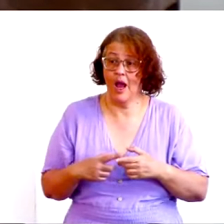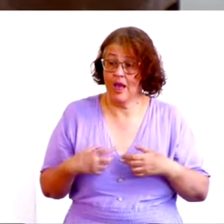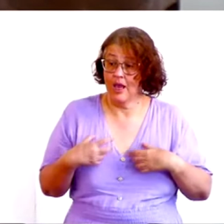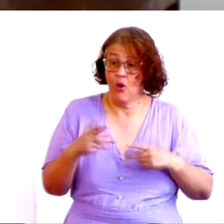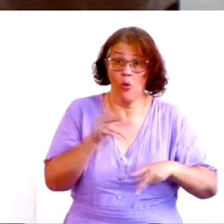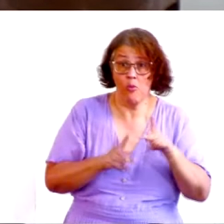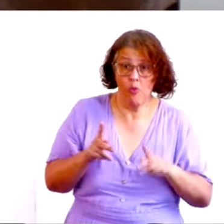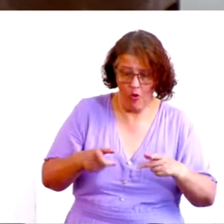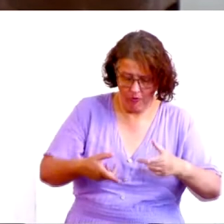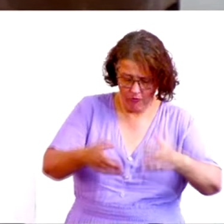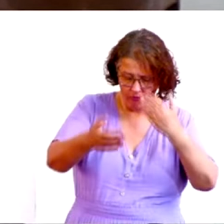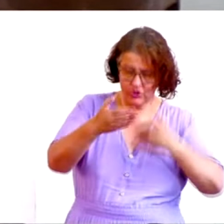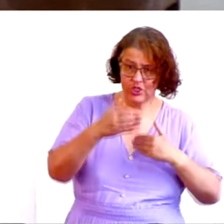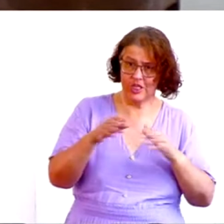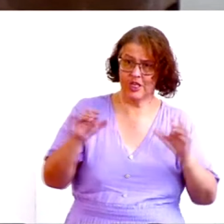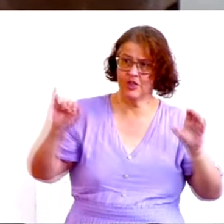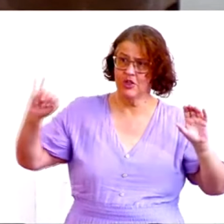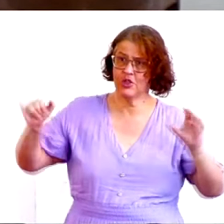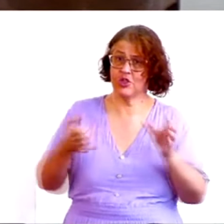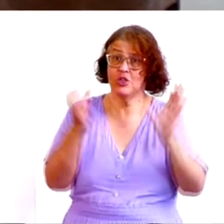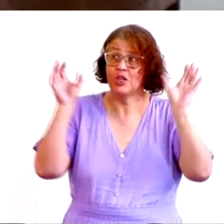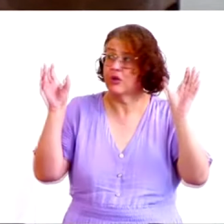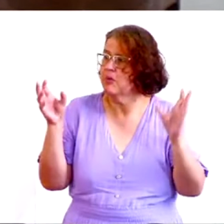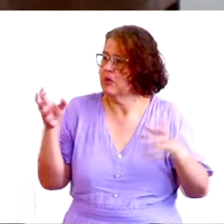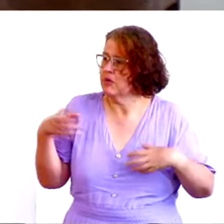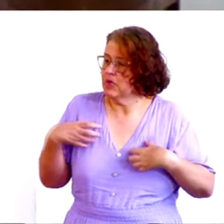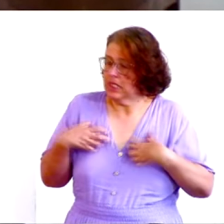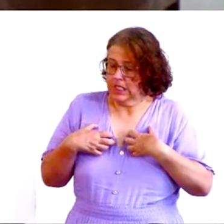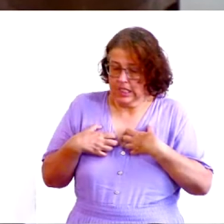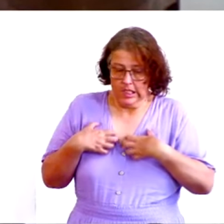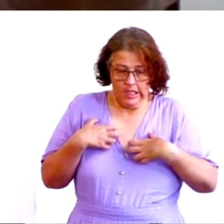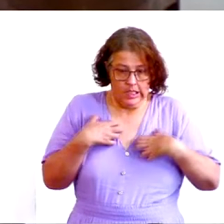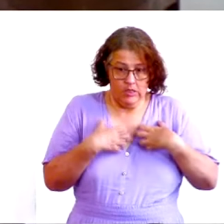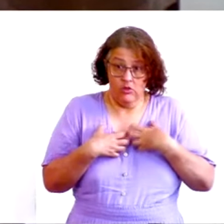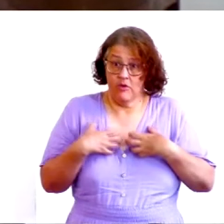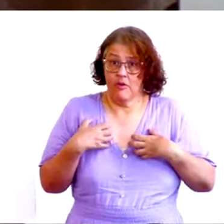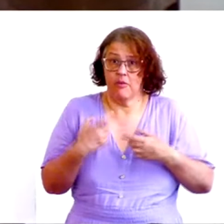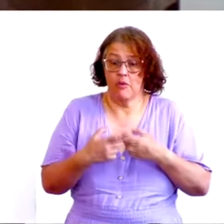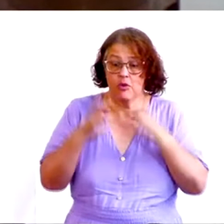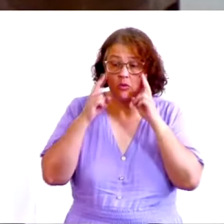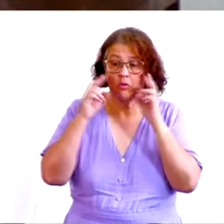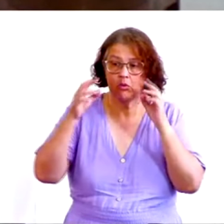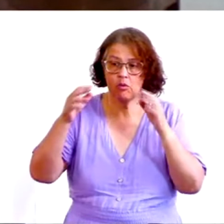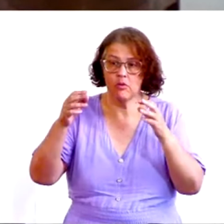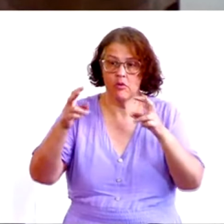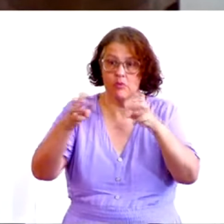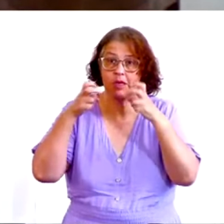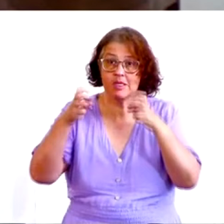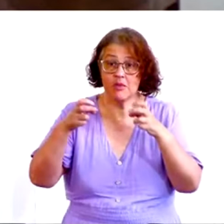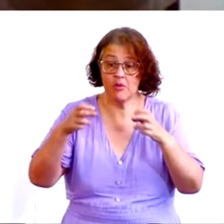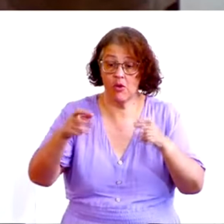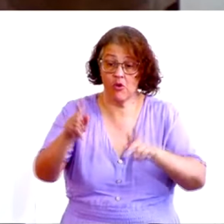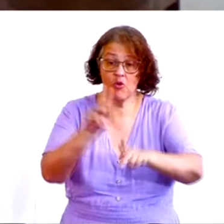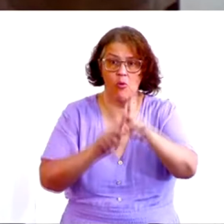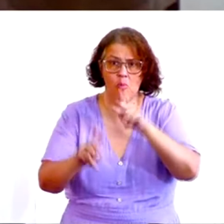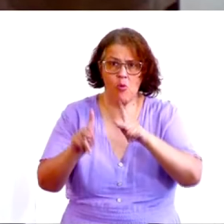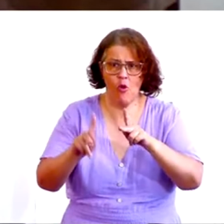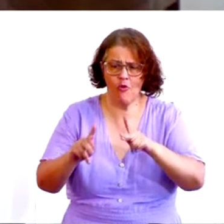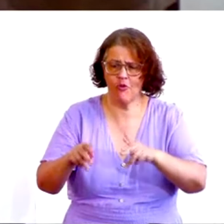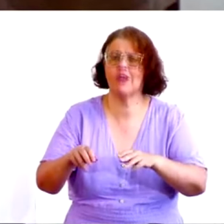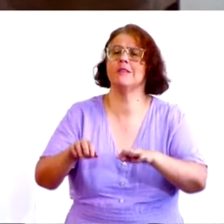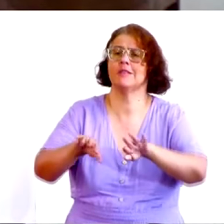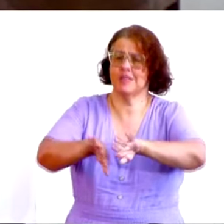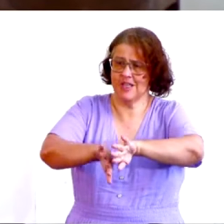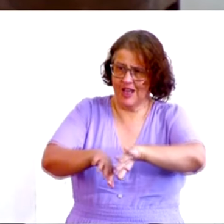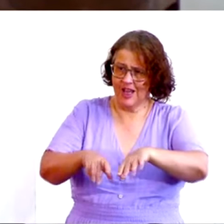atravessado o mar vermelho agora vinha na sua direção isso era para